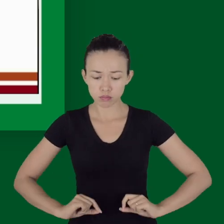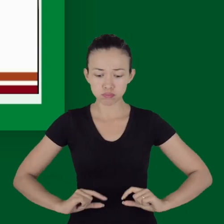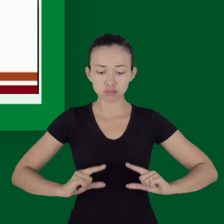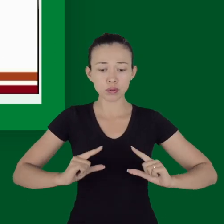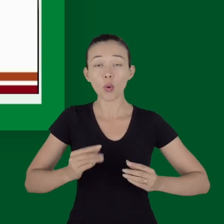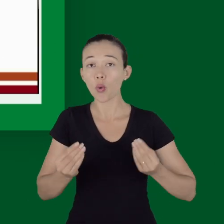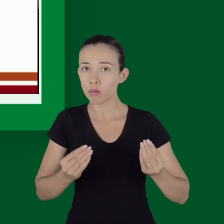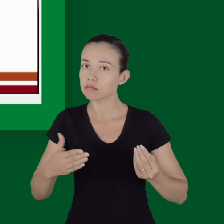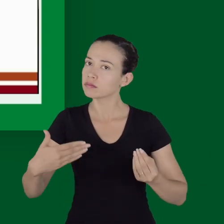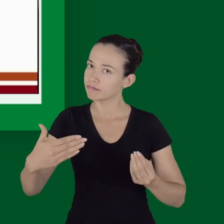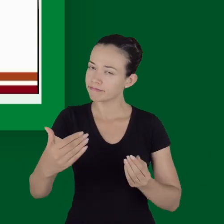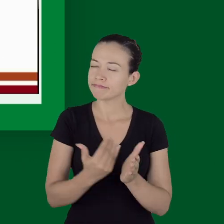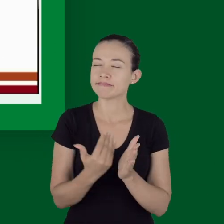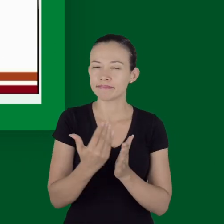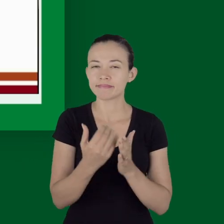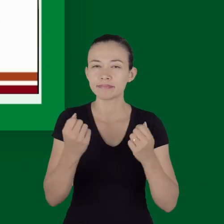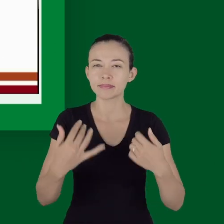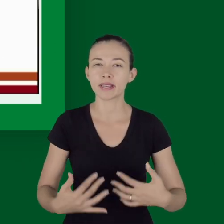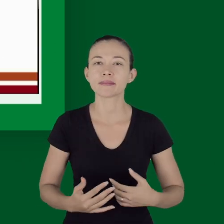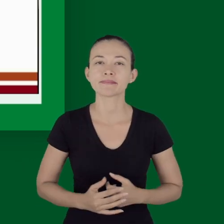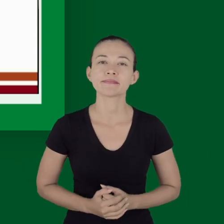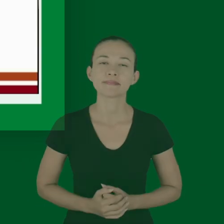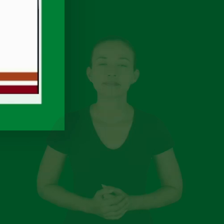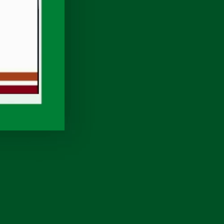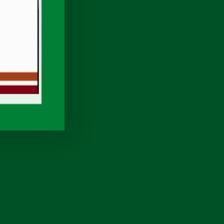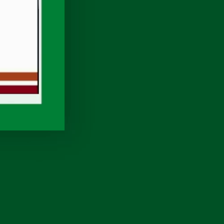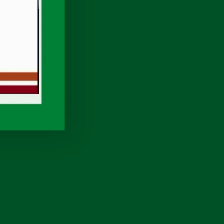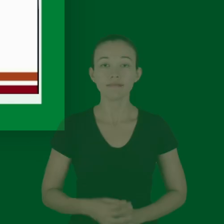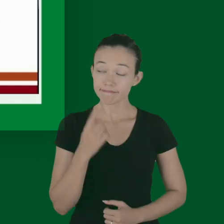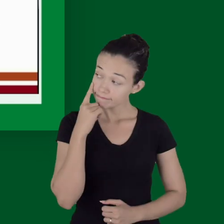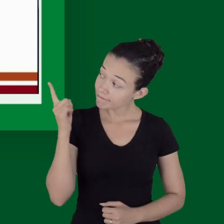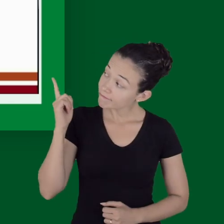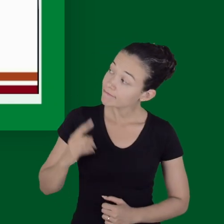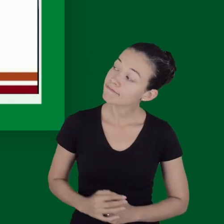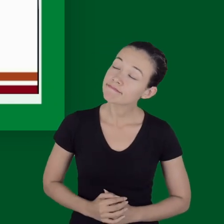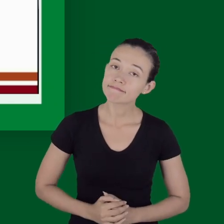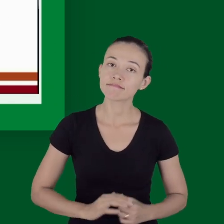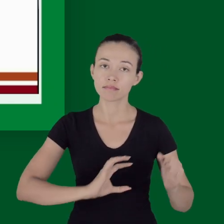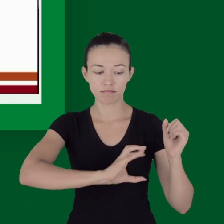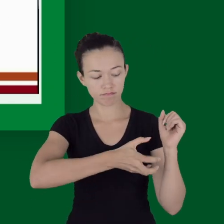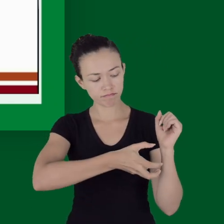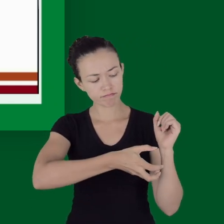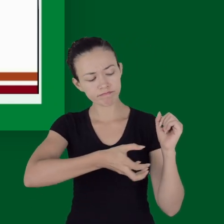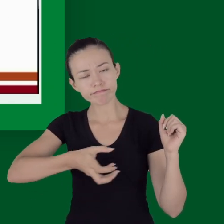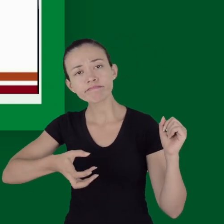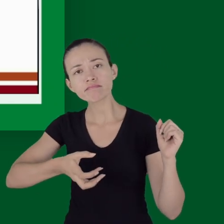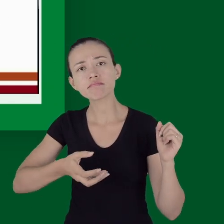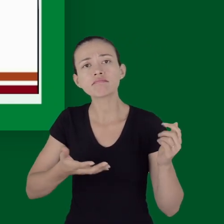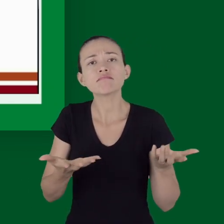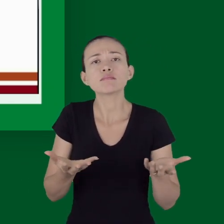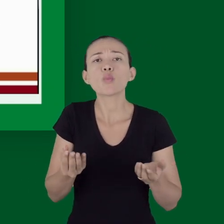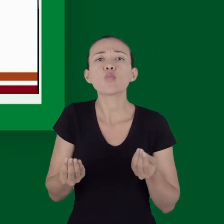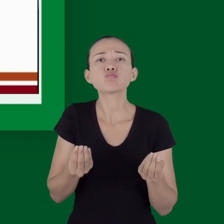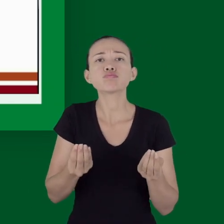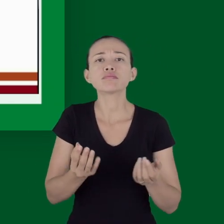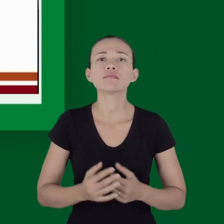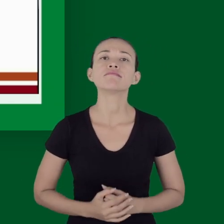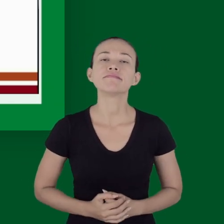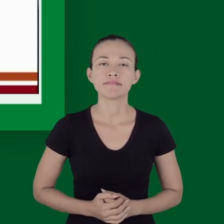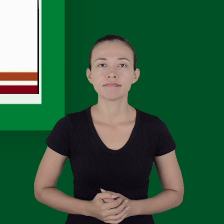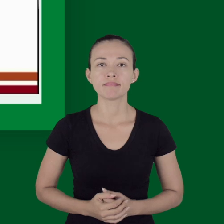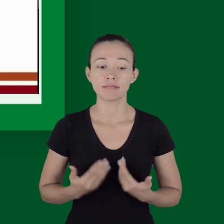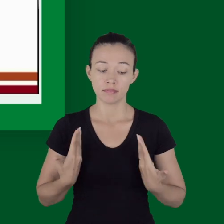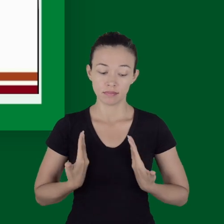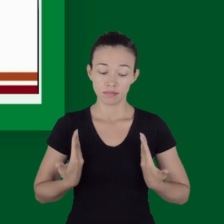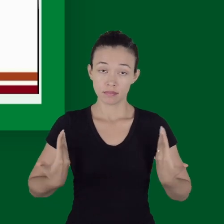um pouco sobre essa reposição volêmica numa PH uso de tonicas né Eh ele é usado em